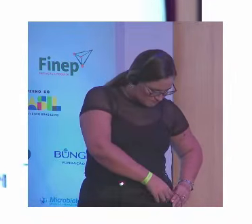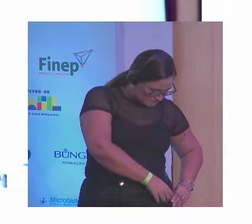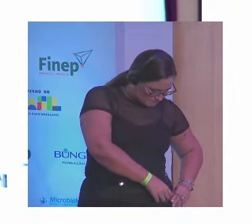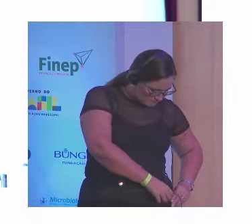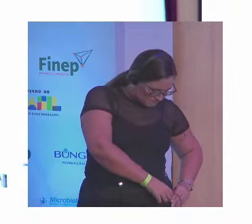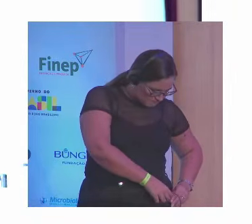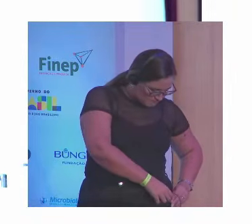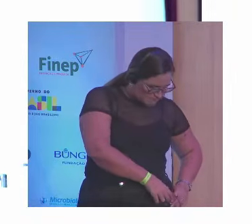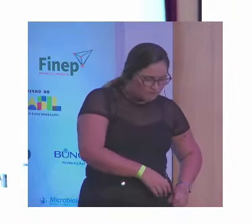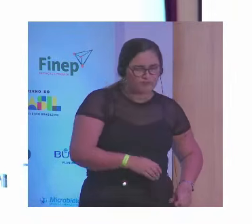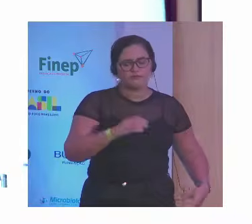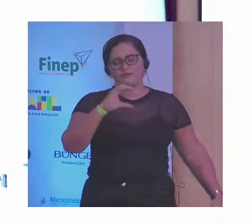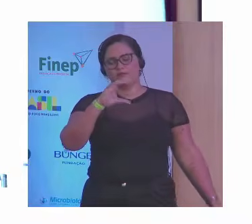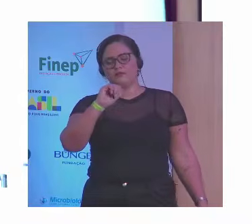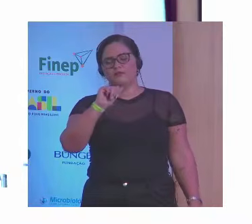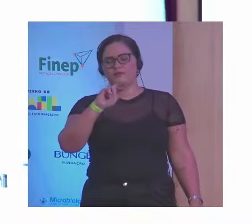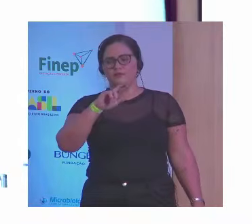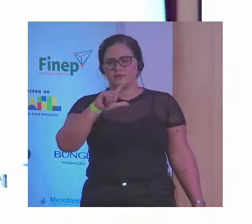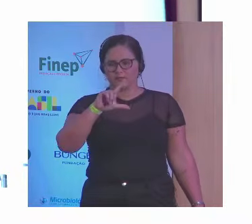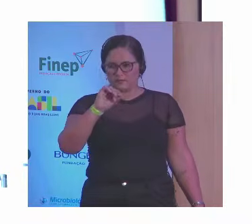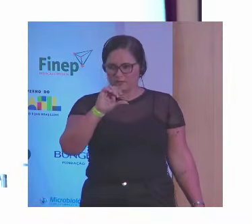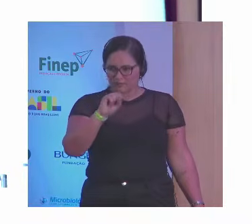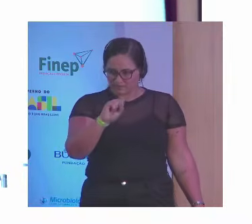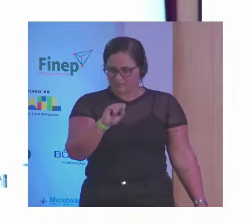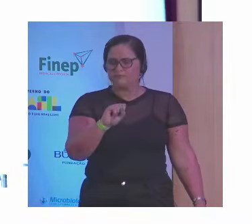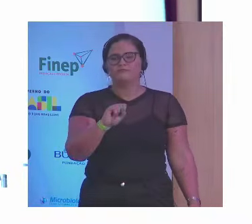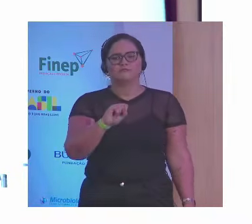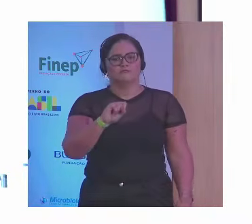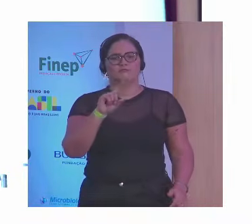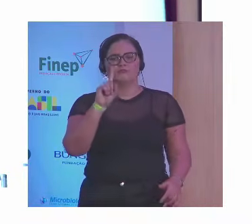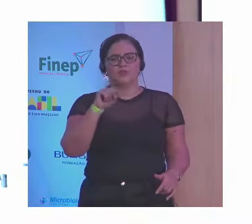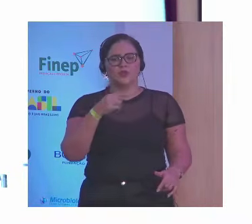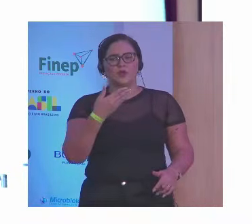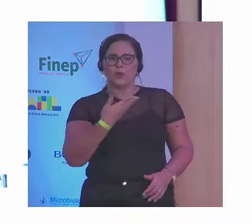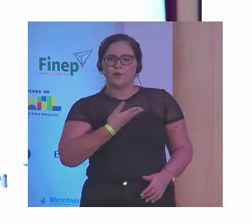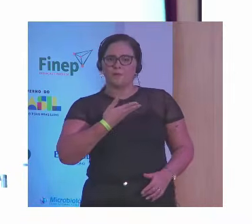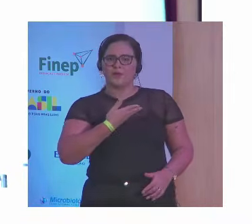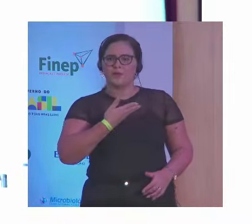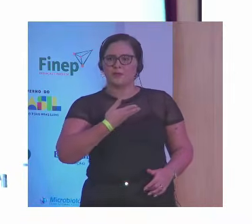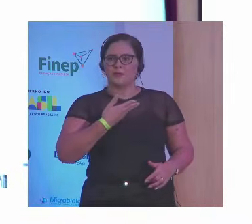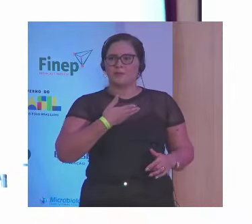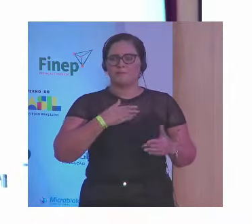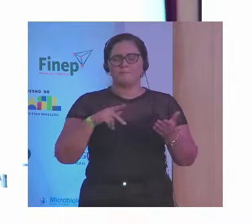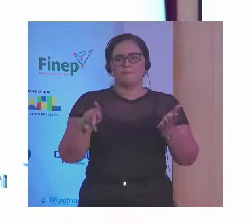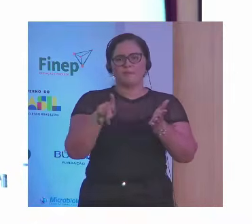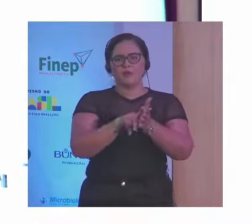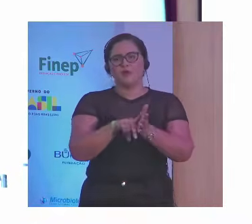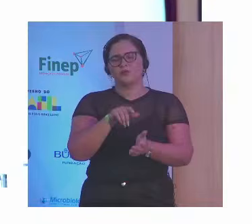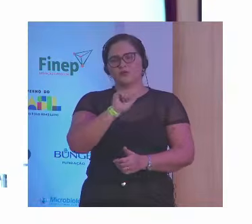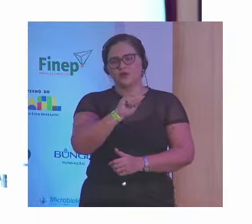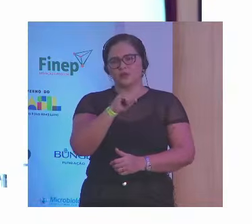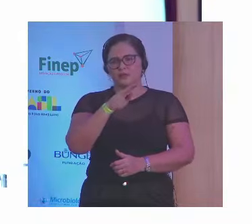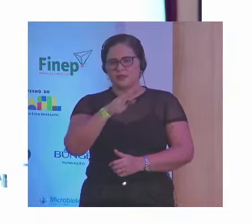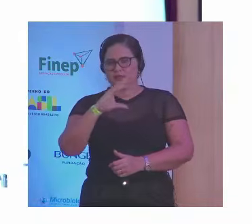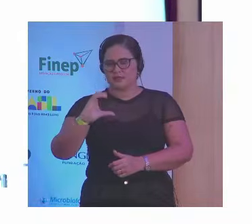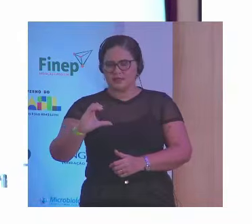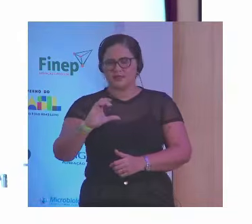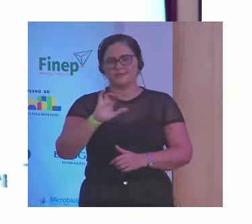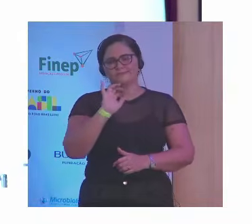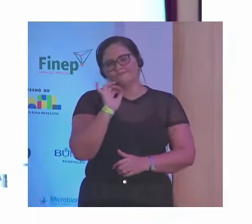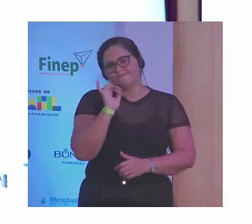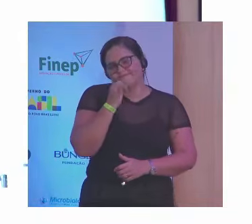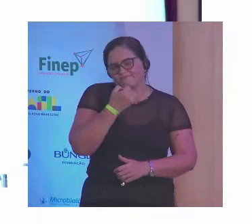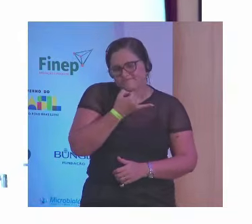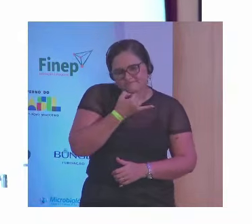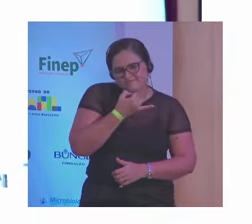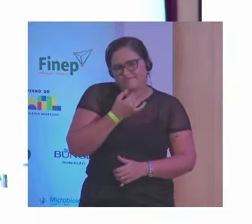Carlos Joly. He's a friend, member of the Brazilian Academy of Science, who unfortunately could